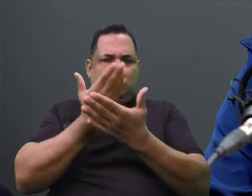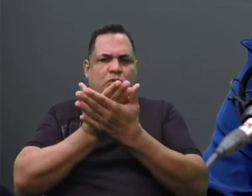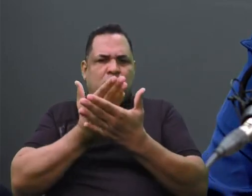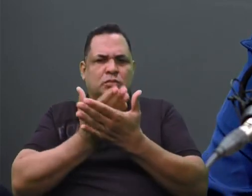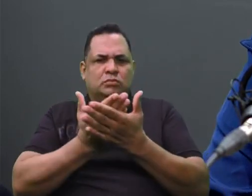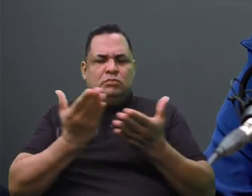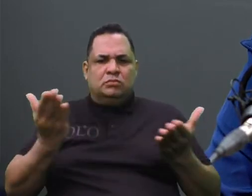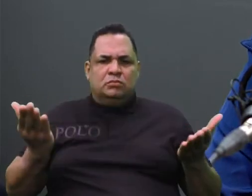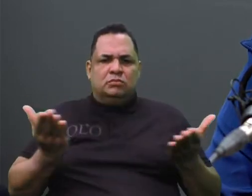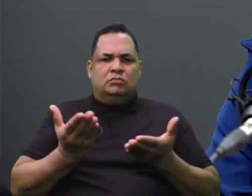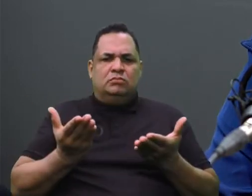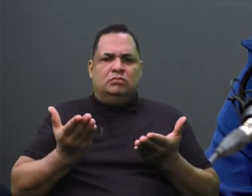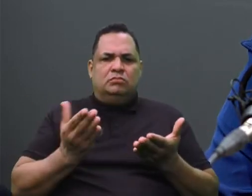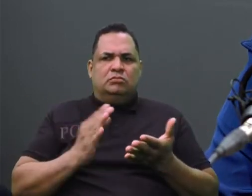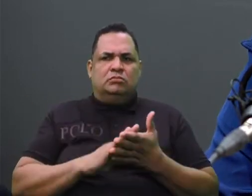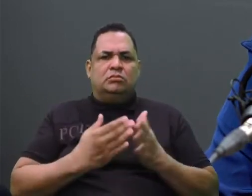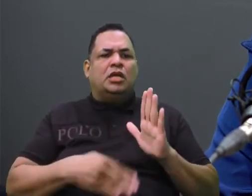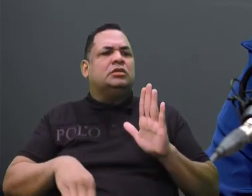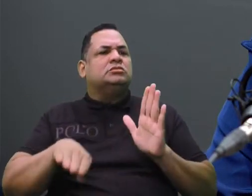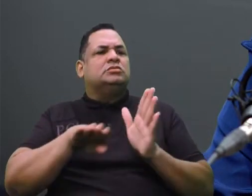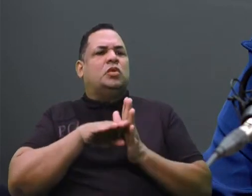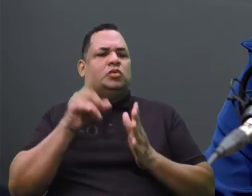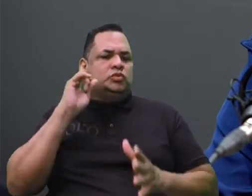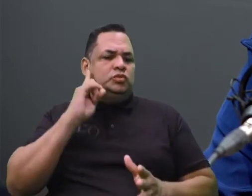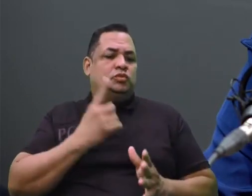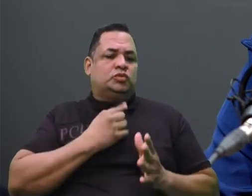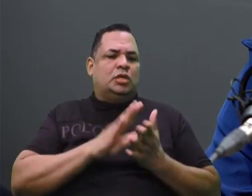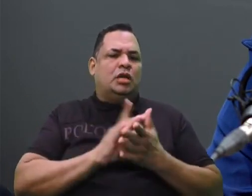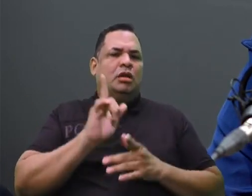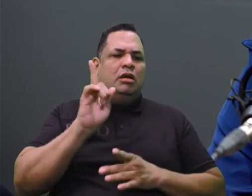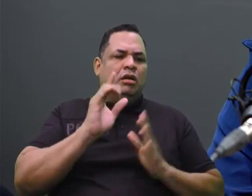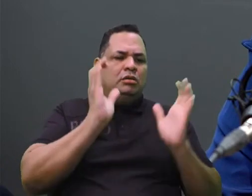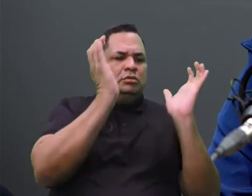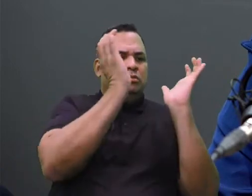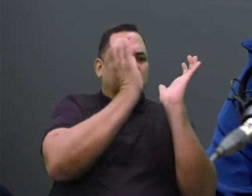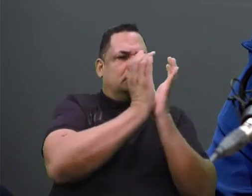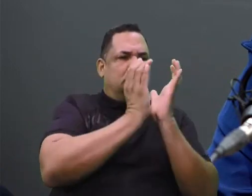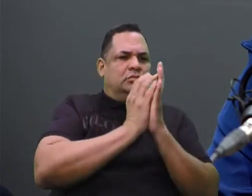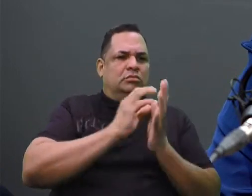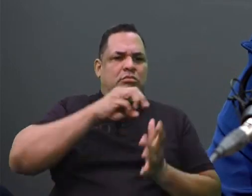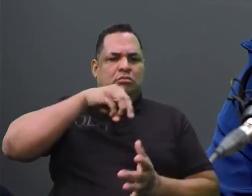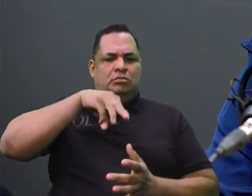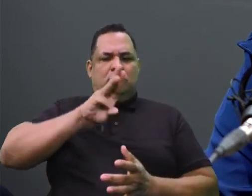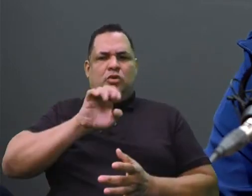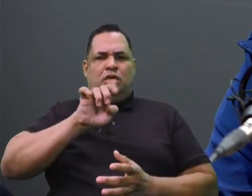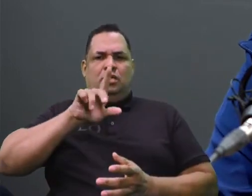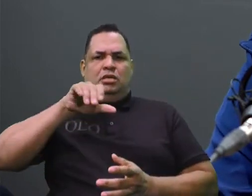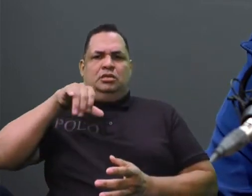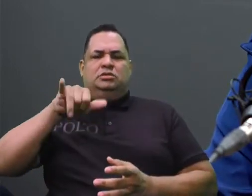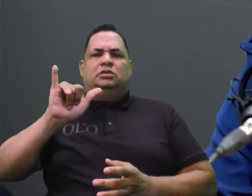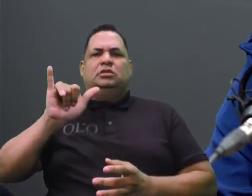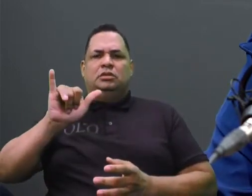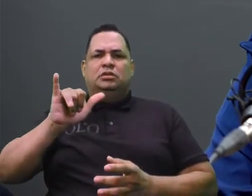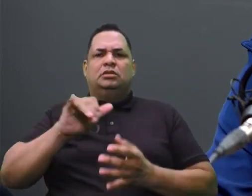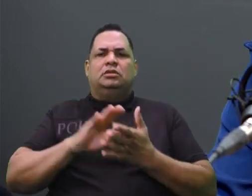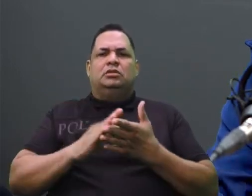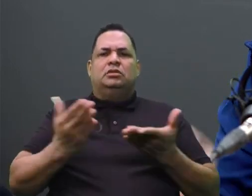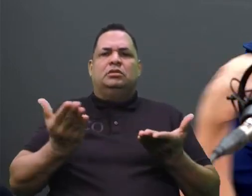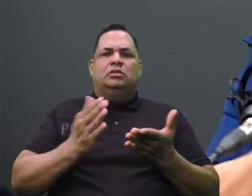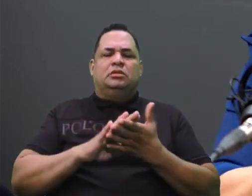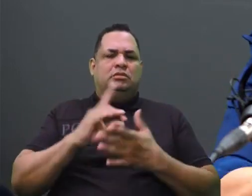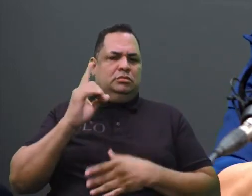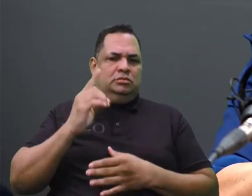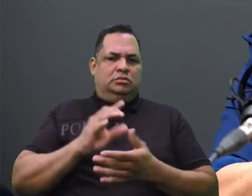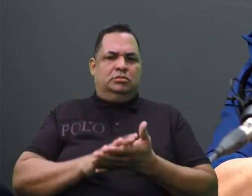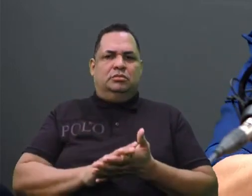aí, chegou um surdo no Sene, chamado Wesley Gandara, hoje está em Brasília. O sinal dele